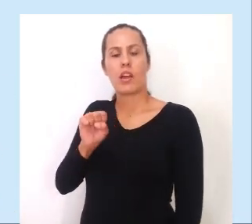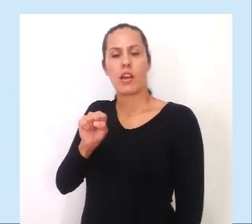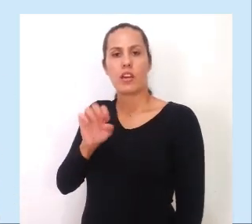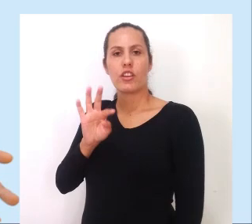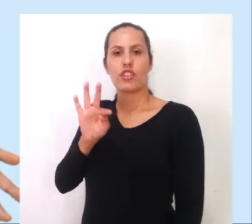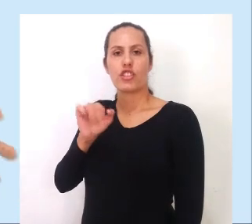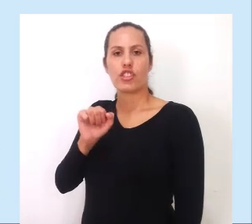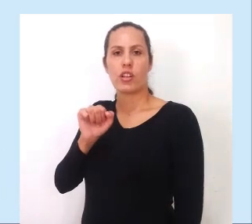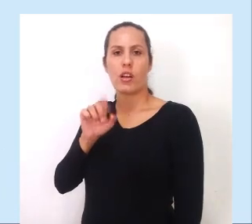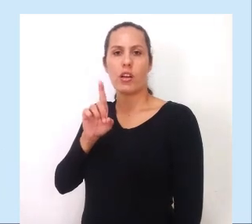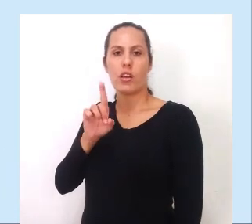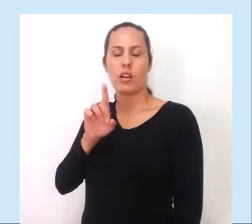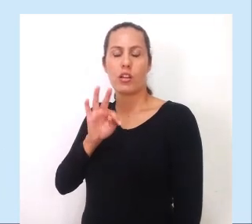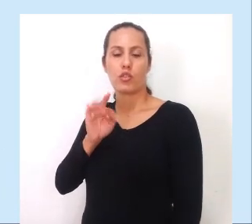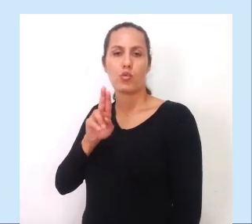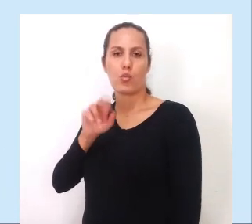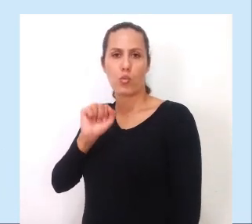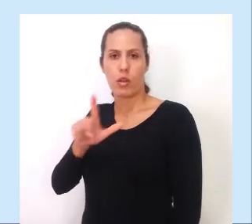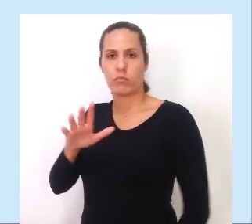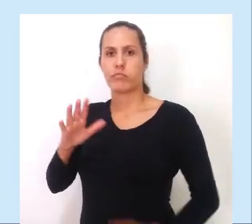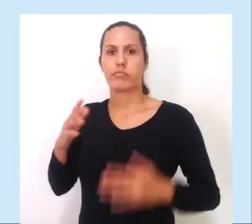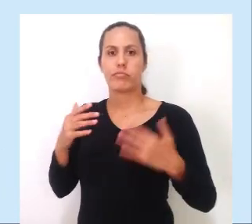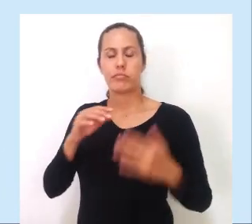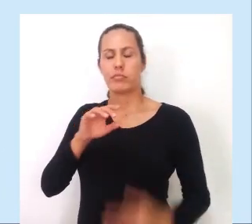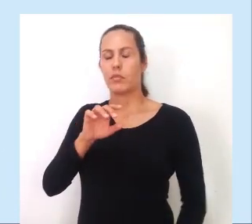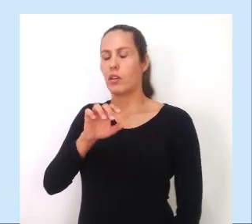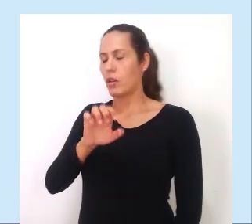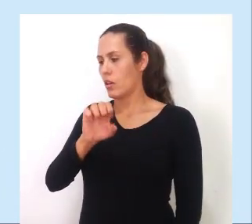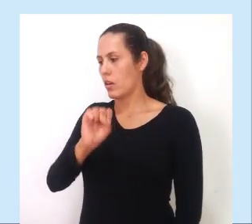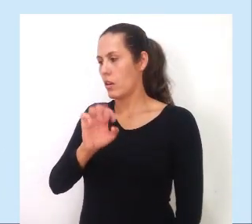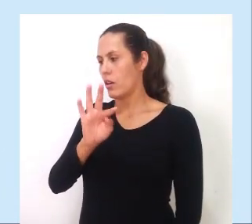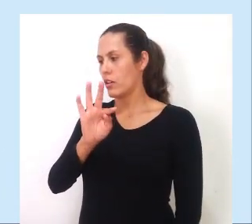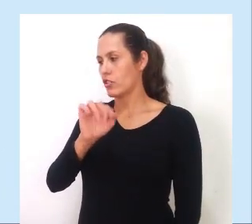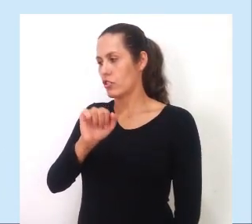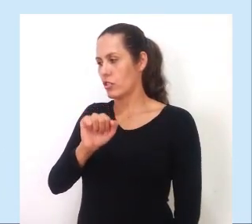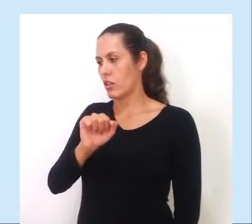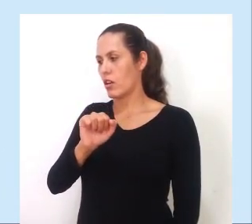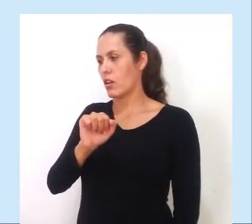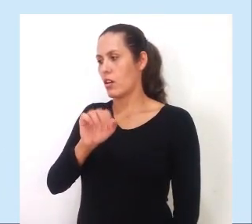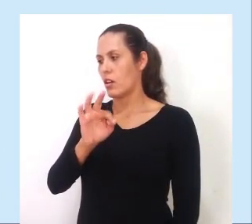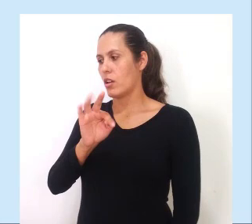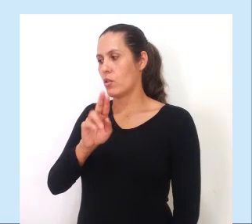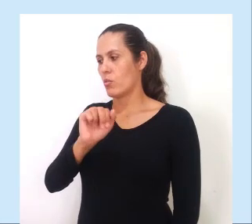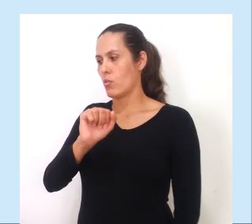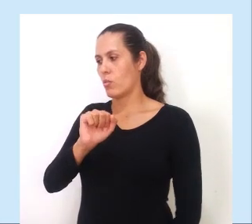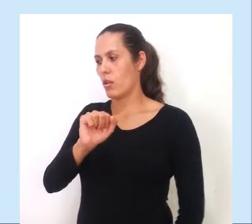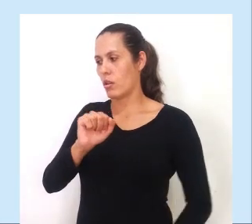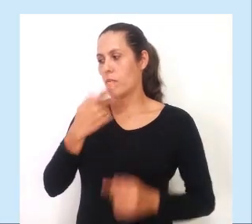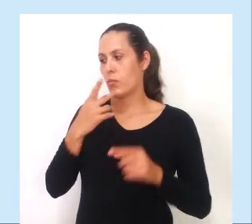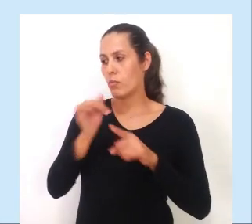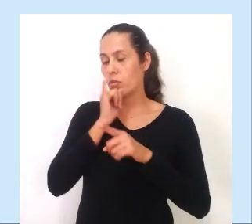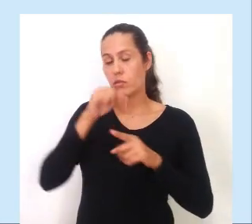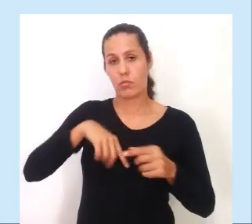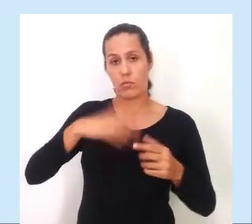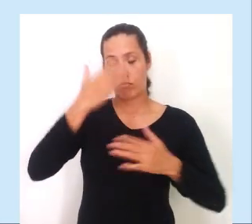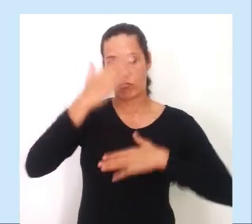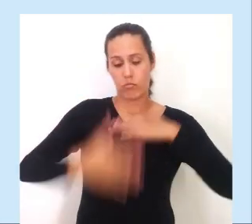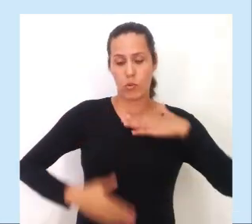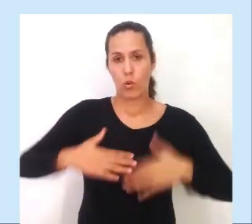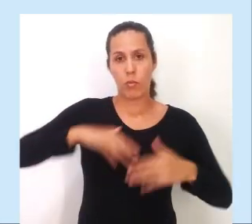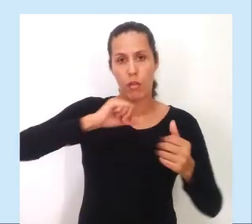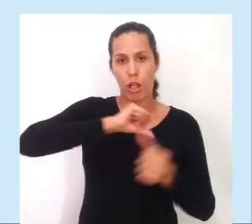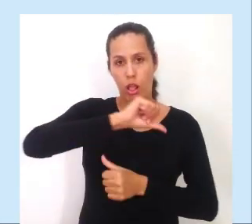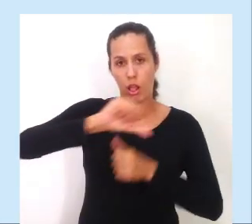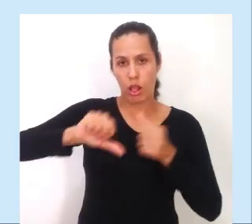vivo. Acontece o sedimento. Né? Existem sedimentos que são camadas e camadas que vão substituir ali em